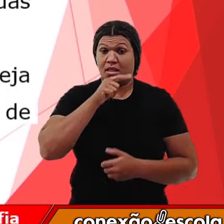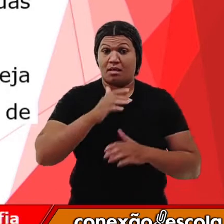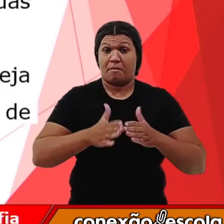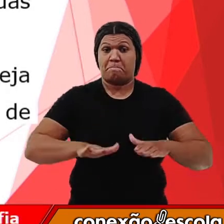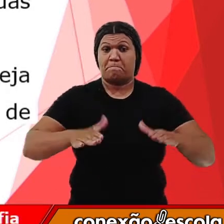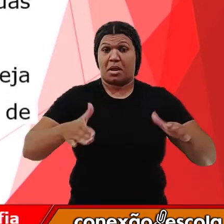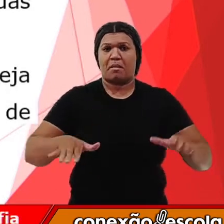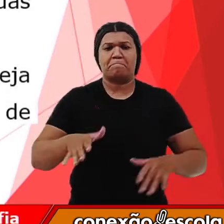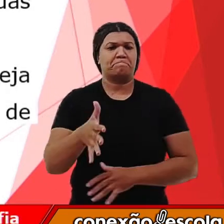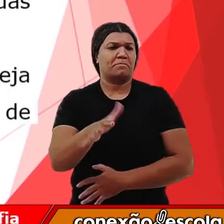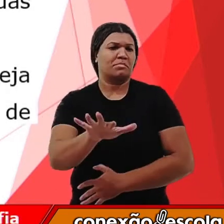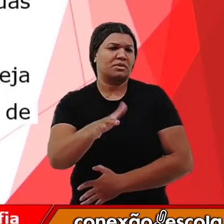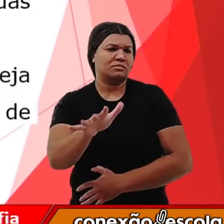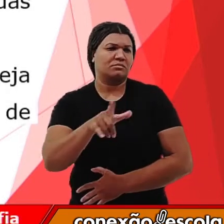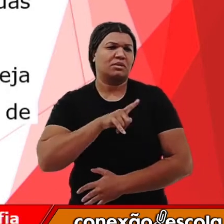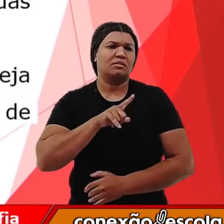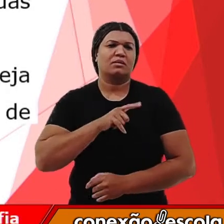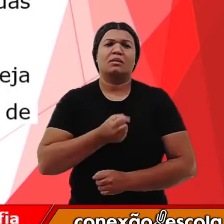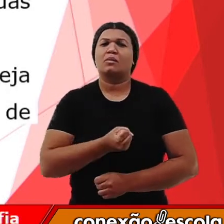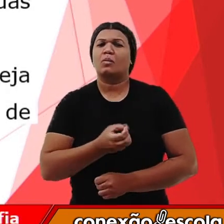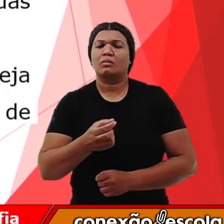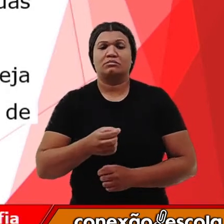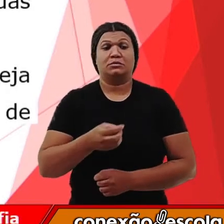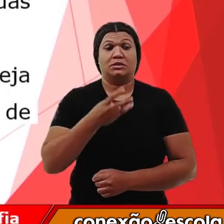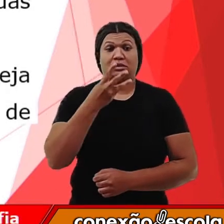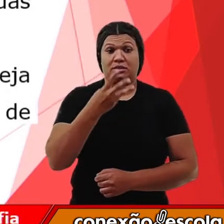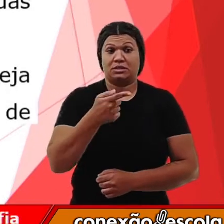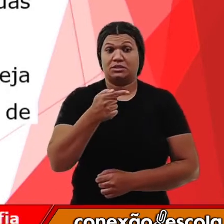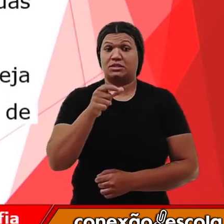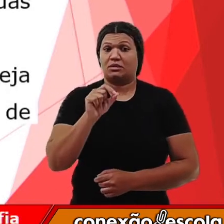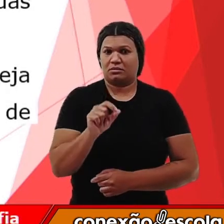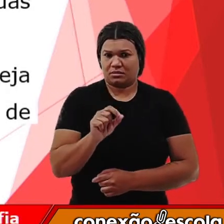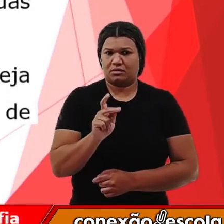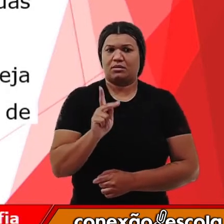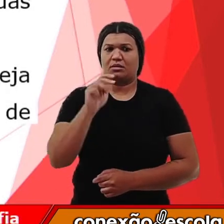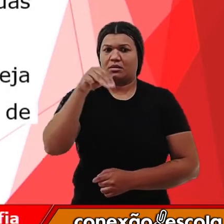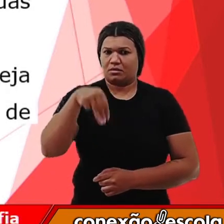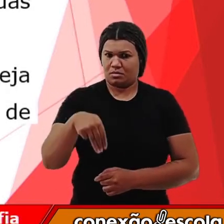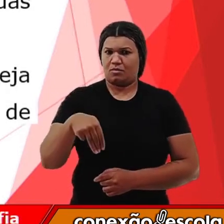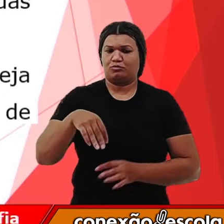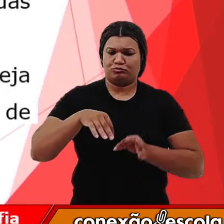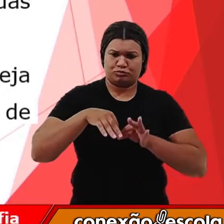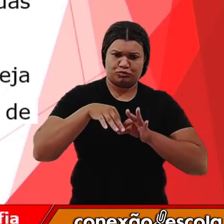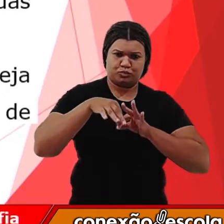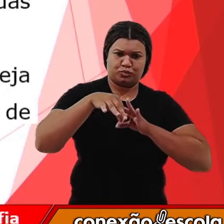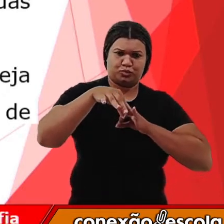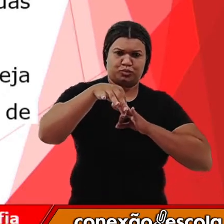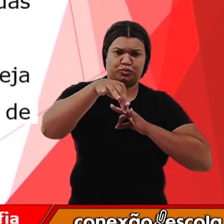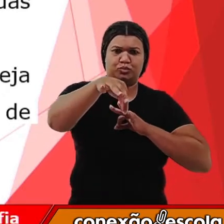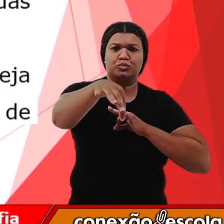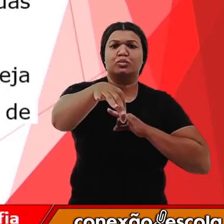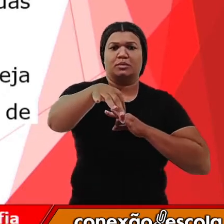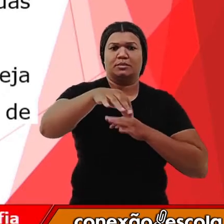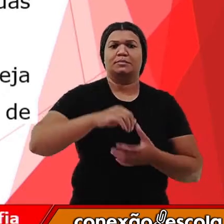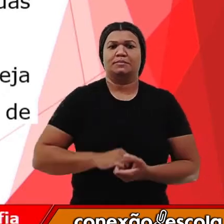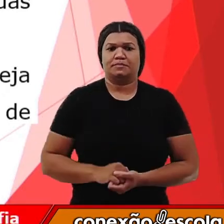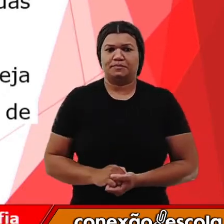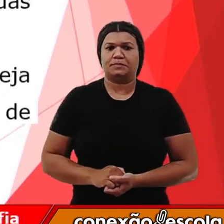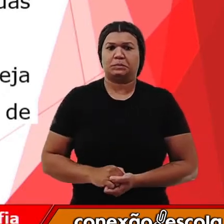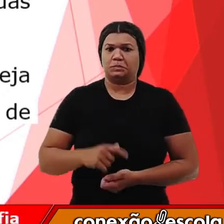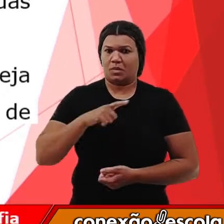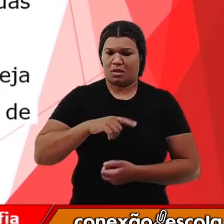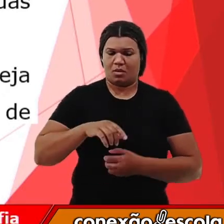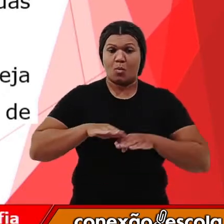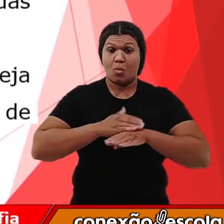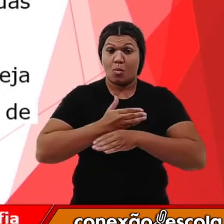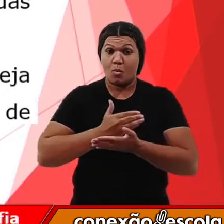de aproximadamente 370 quilômetros da costa em direção ao